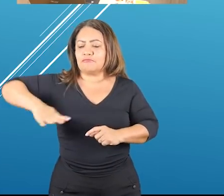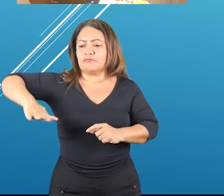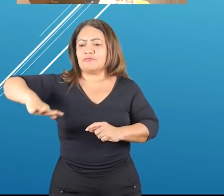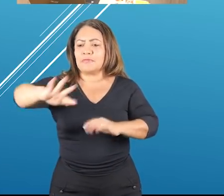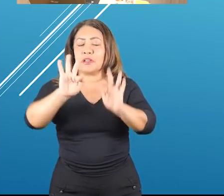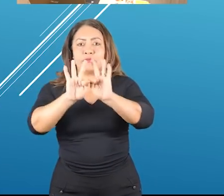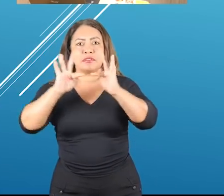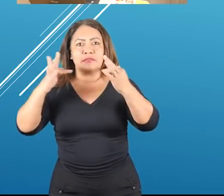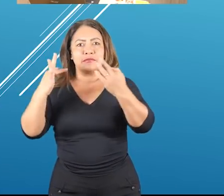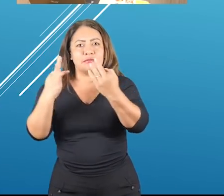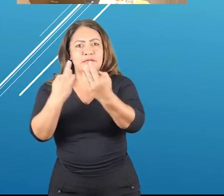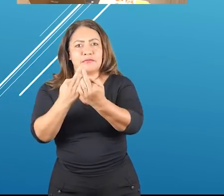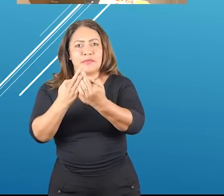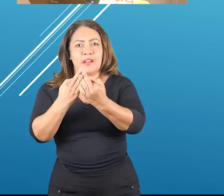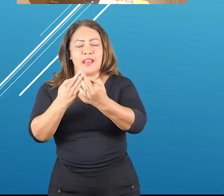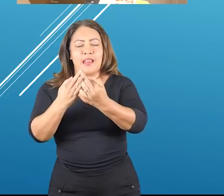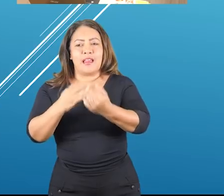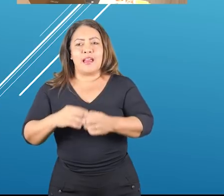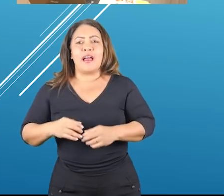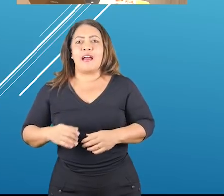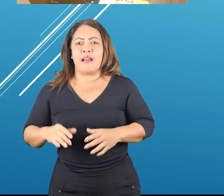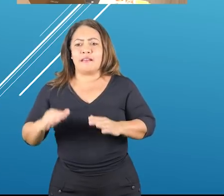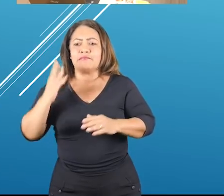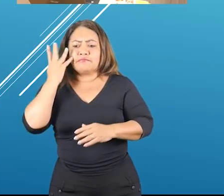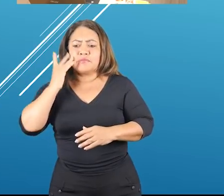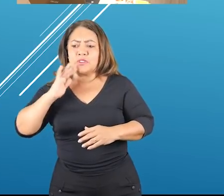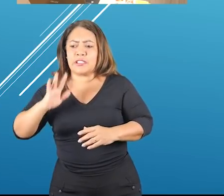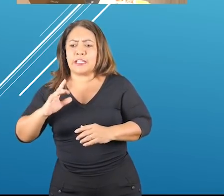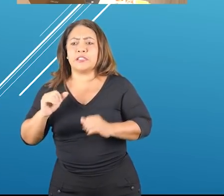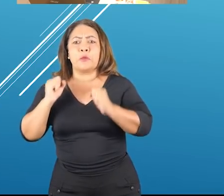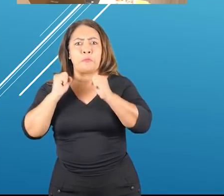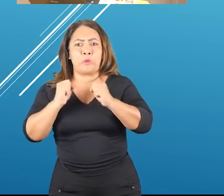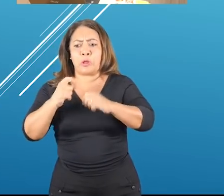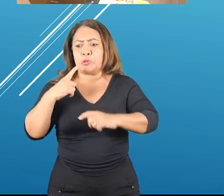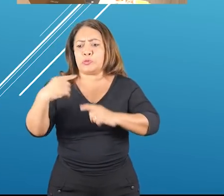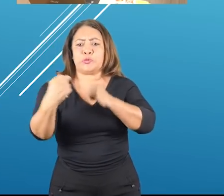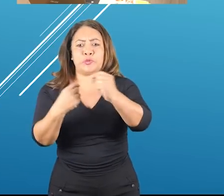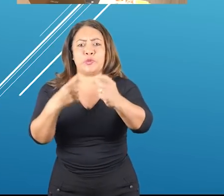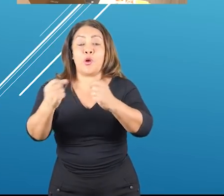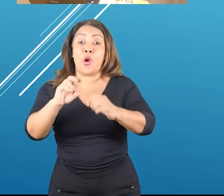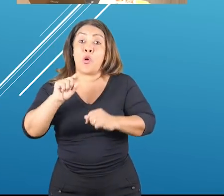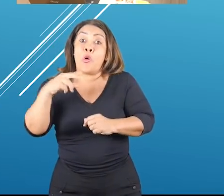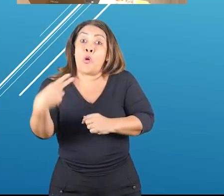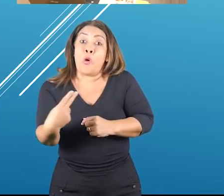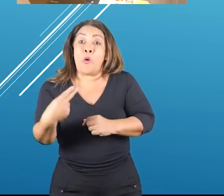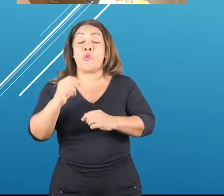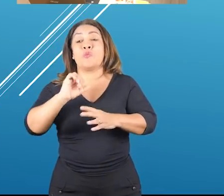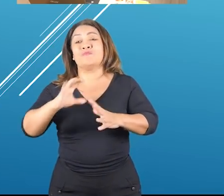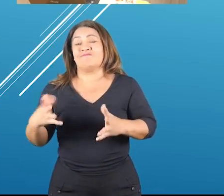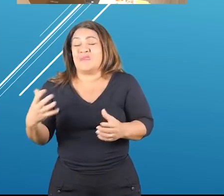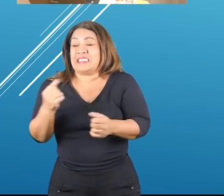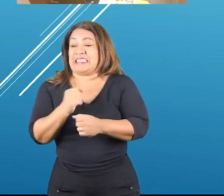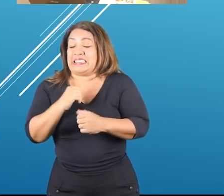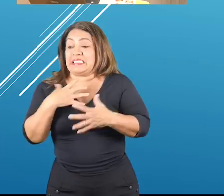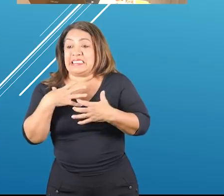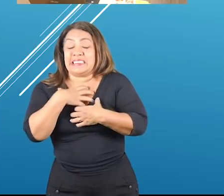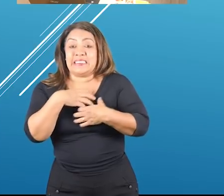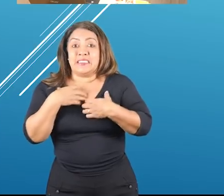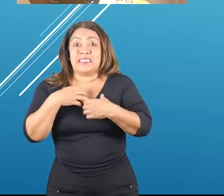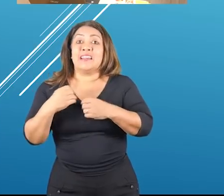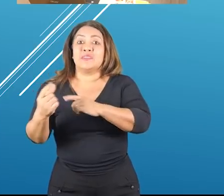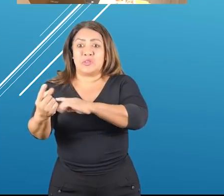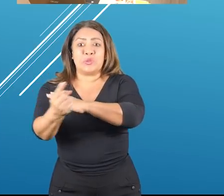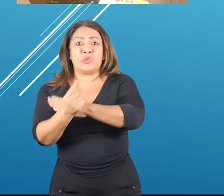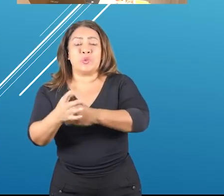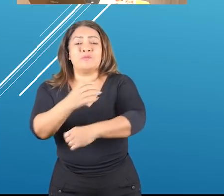familiar, ele pode ser um refúgio para a criança ou, infelizmente, uma ameaça para o seu desenvolvimento saudável. E por isso nós